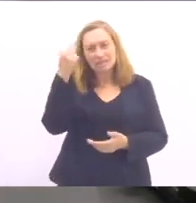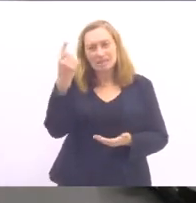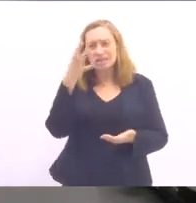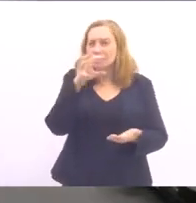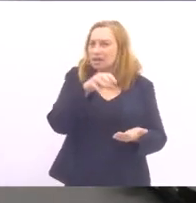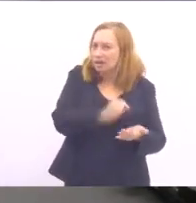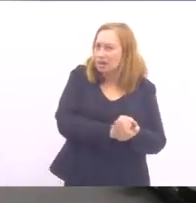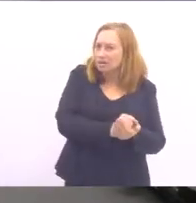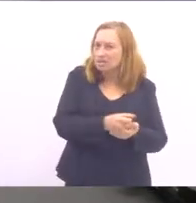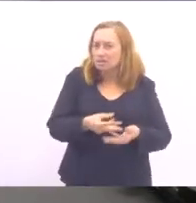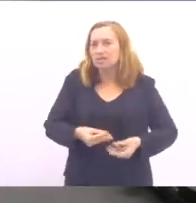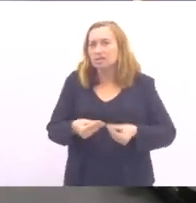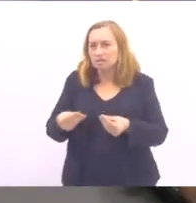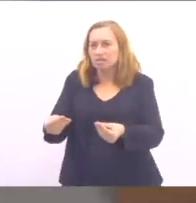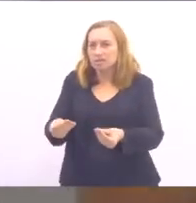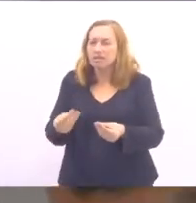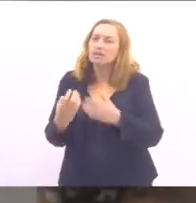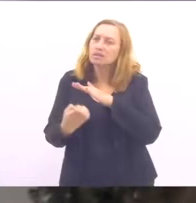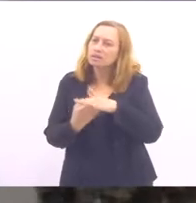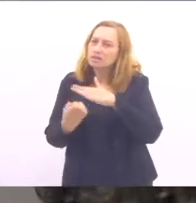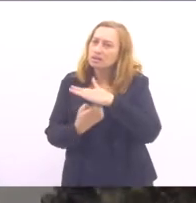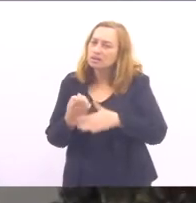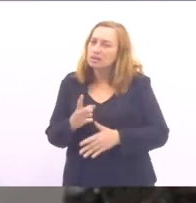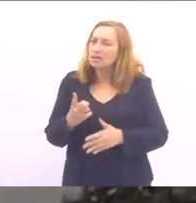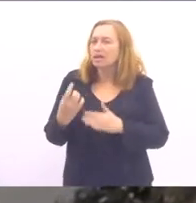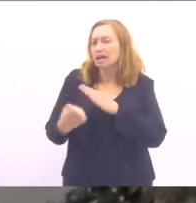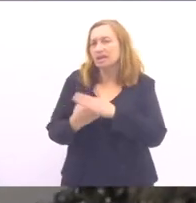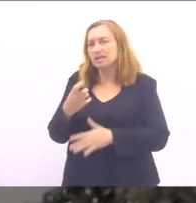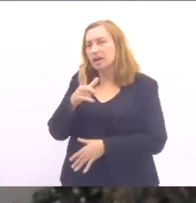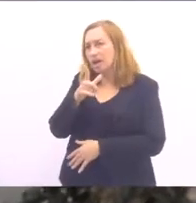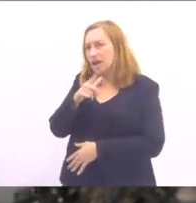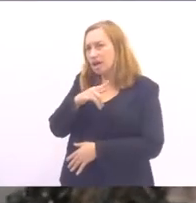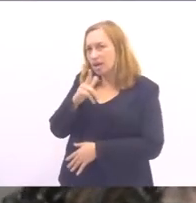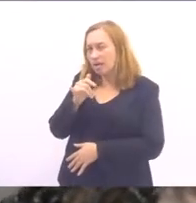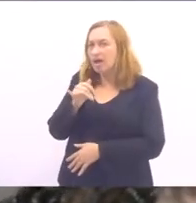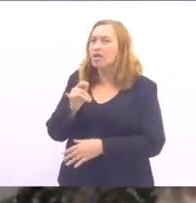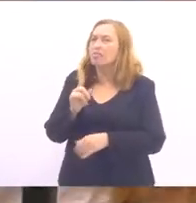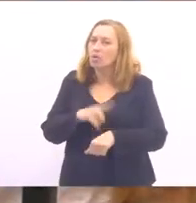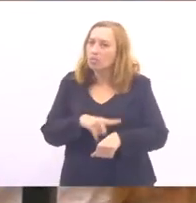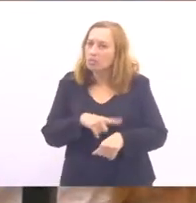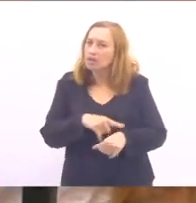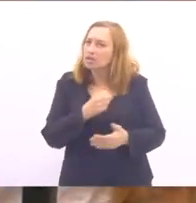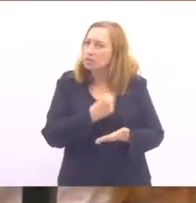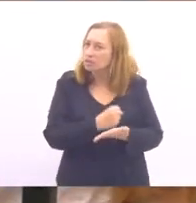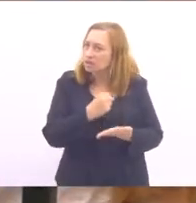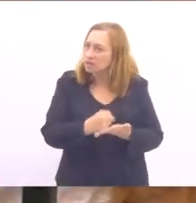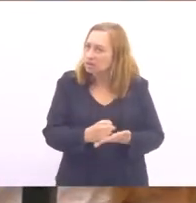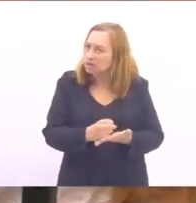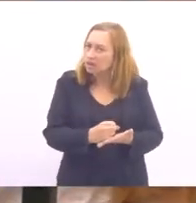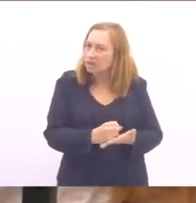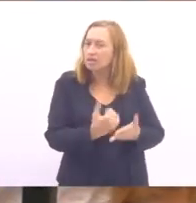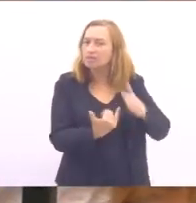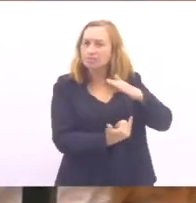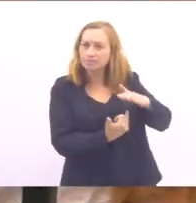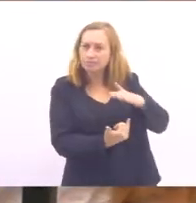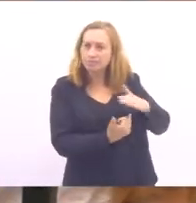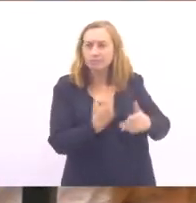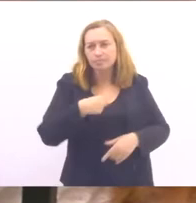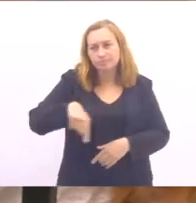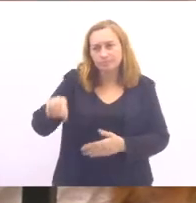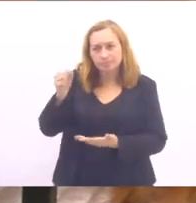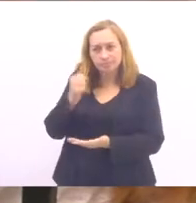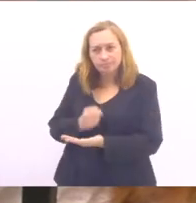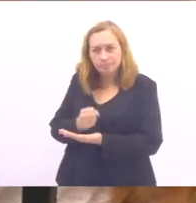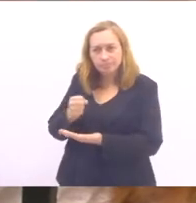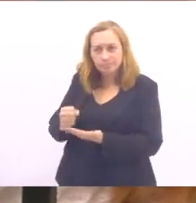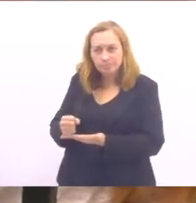ser disponibilizado para as empresas. Sim. A empresa, por exemplo, ao contratar a cooperativa, ela iria no cadastro do INEA saber